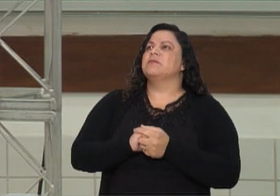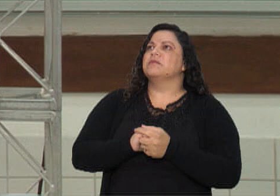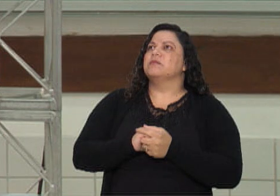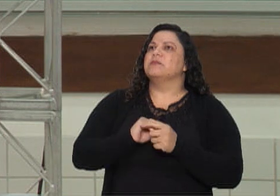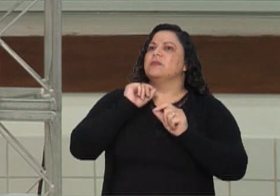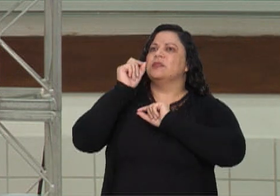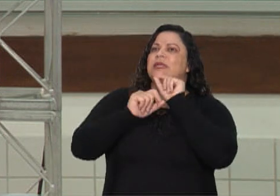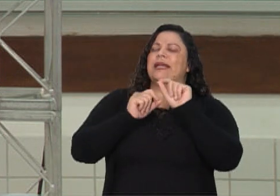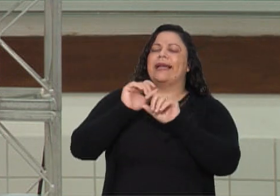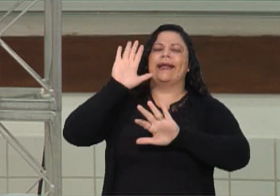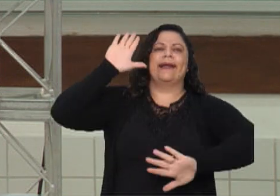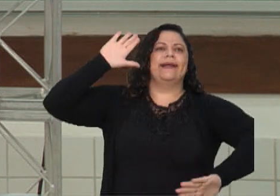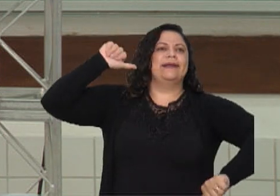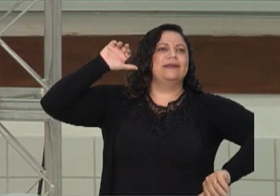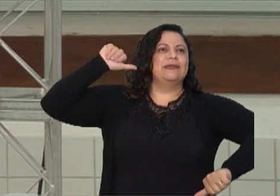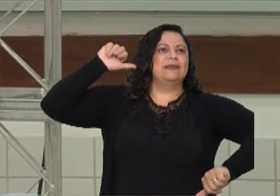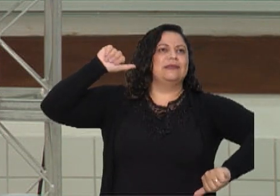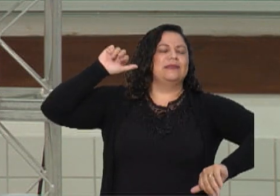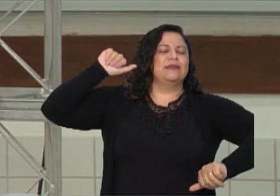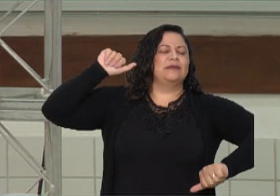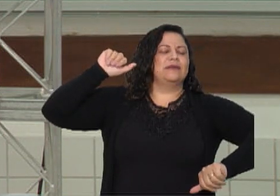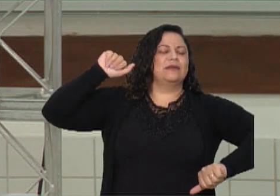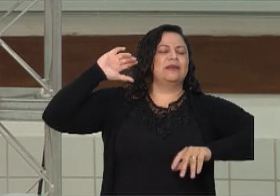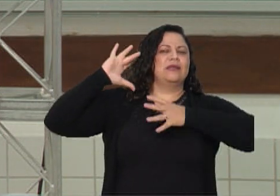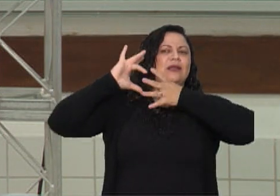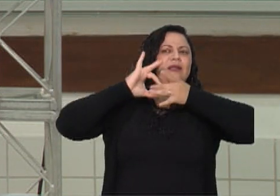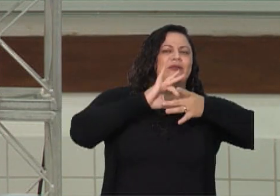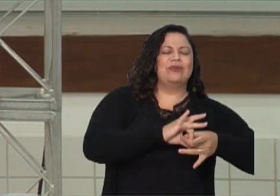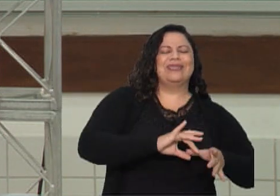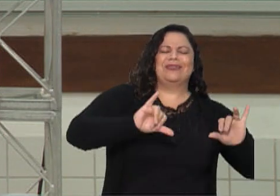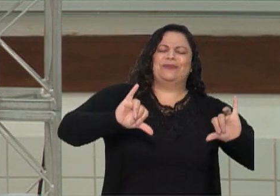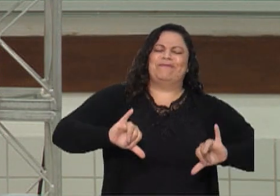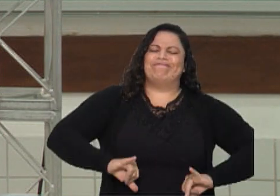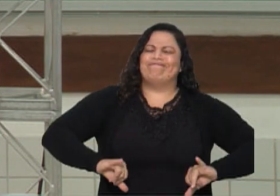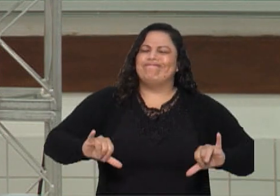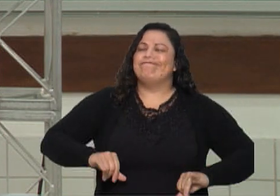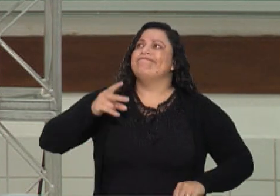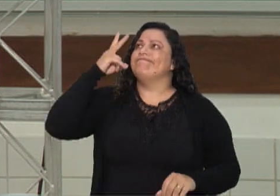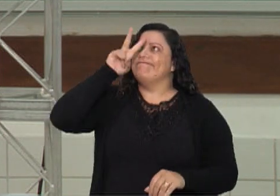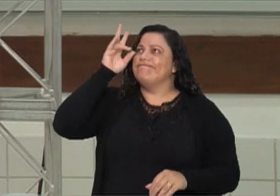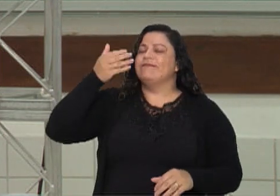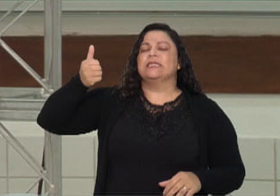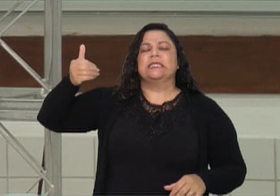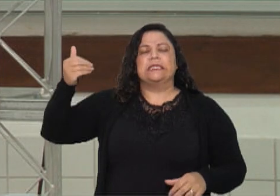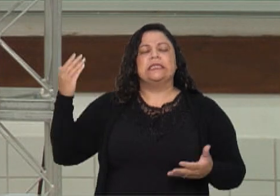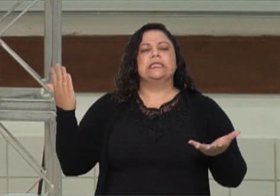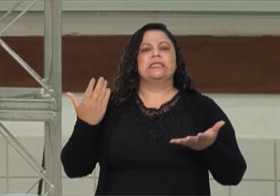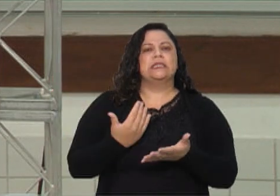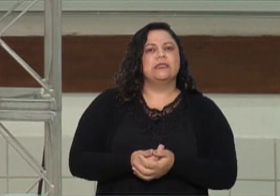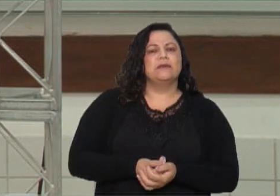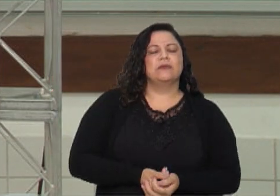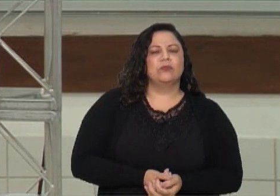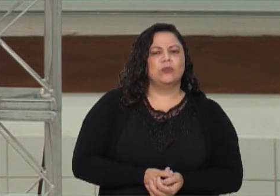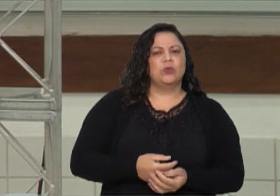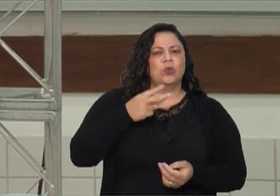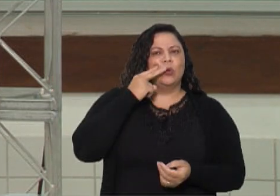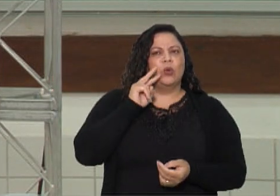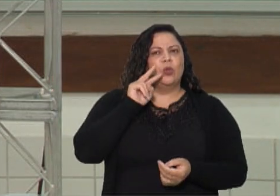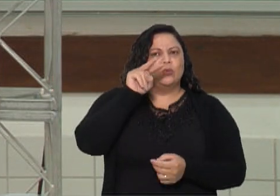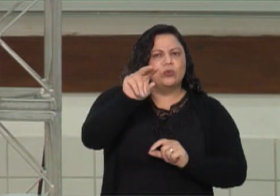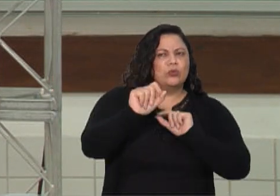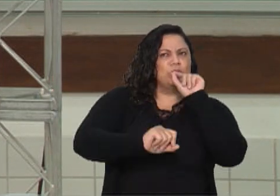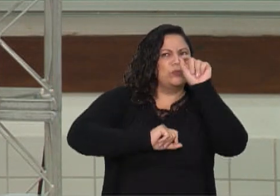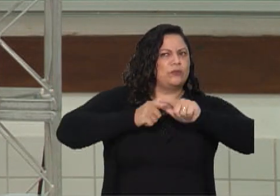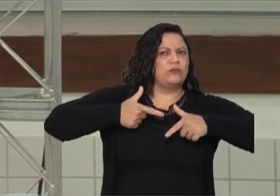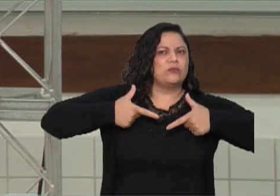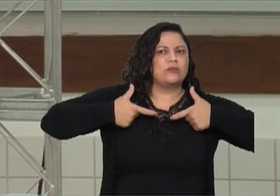lá na Espanha, então trazia esse contexto, assim, aquele sofrimento, até me lembrou essa obra, quando eu vi aqui a Guerra